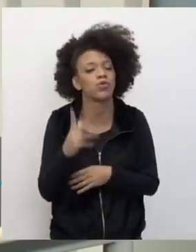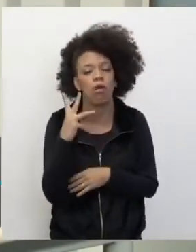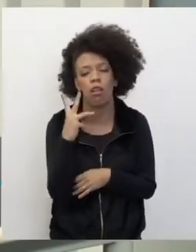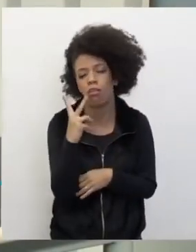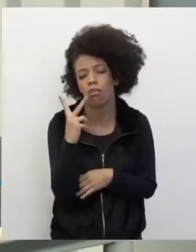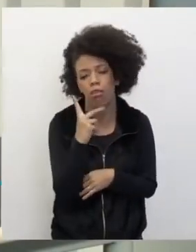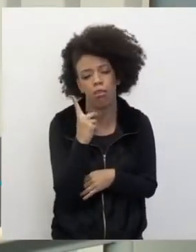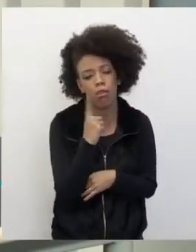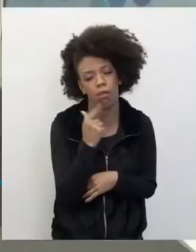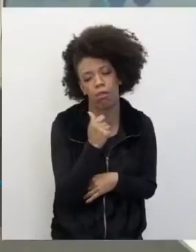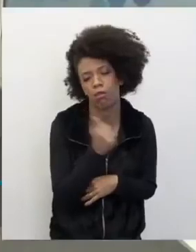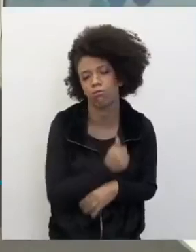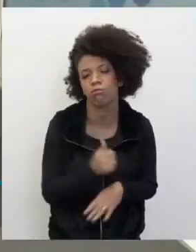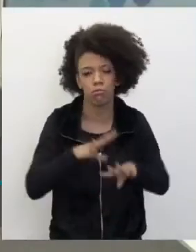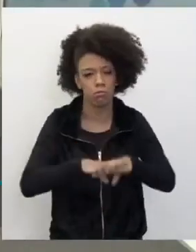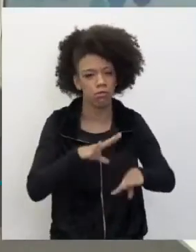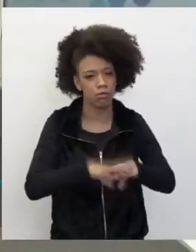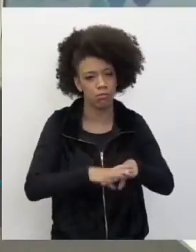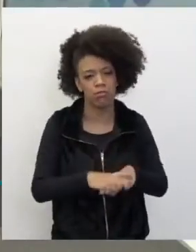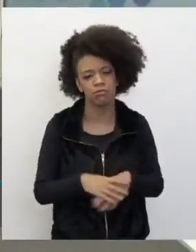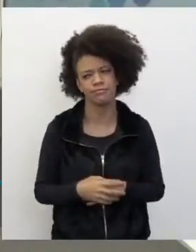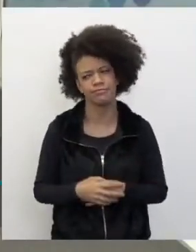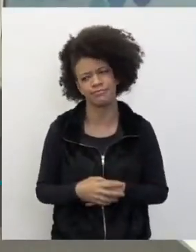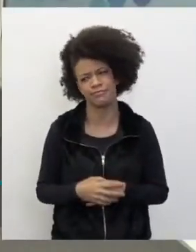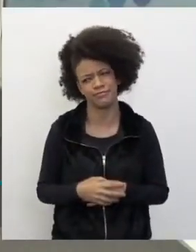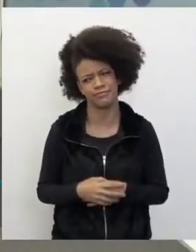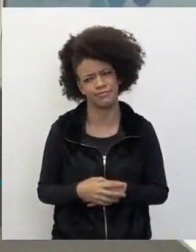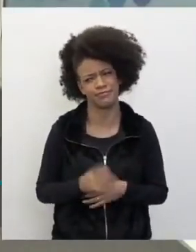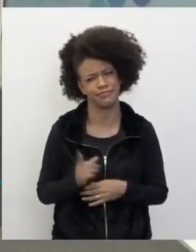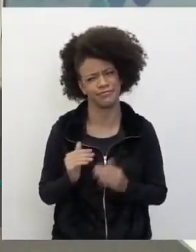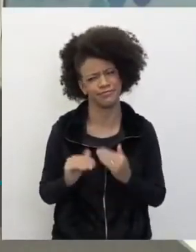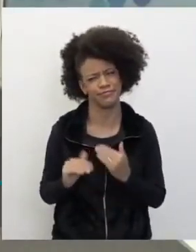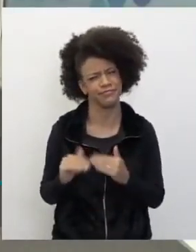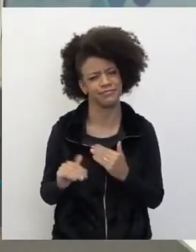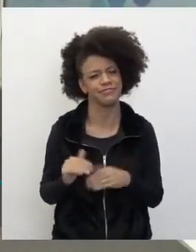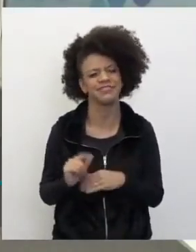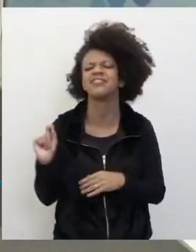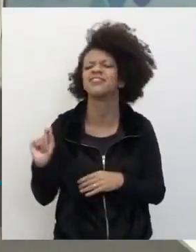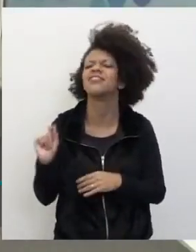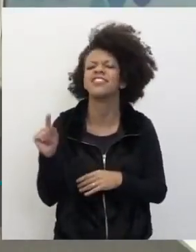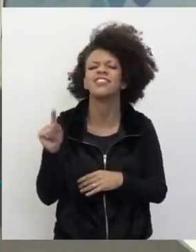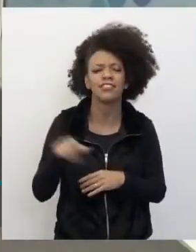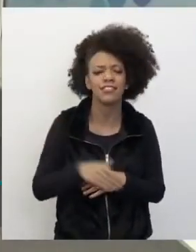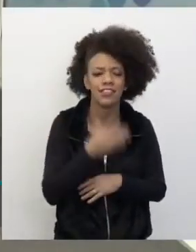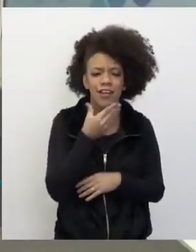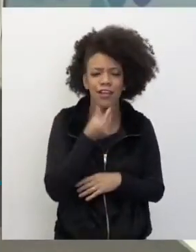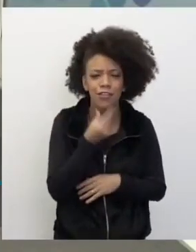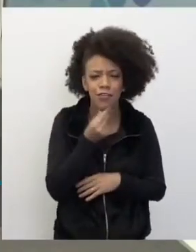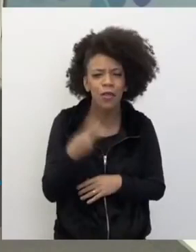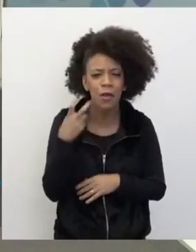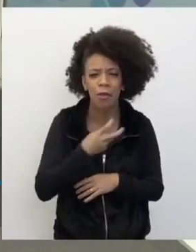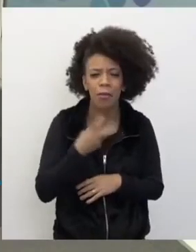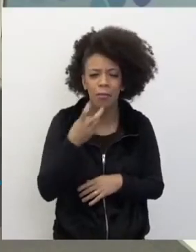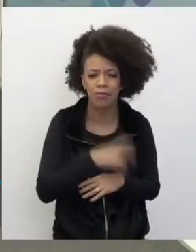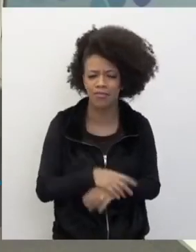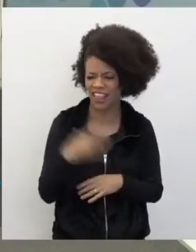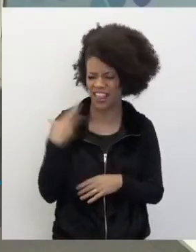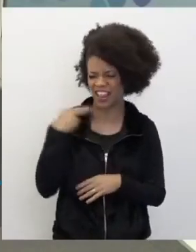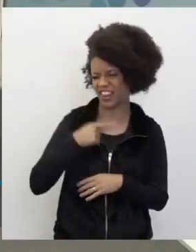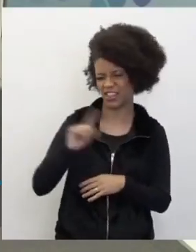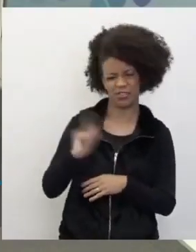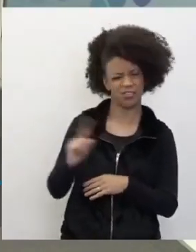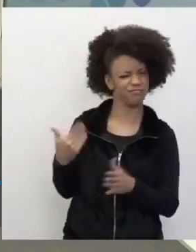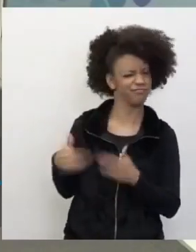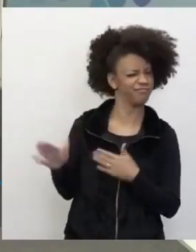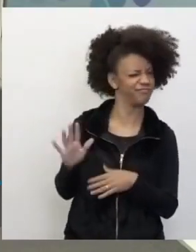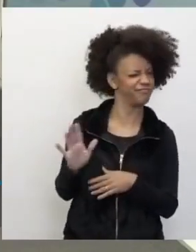não, gente. Por favor. Não. Quem é esse cara aí? Quem é esse cara que tava falando aí? Que lindo, que enchendo o